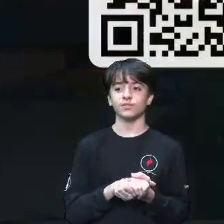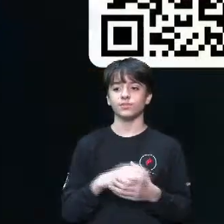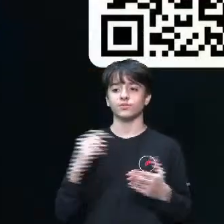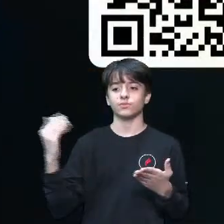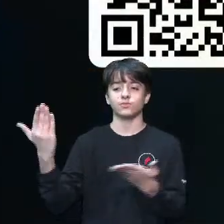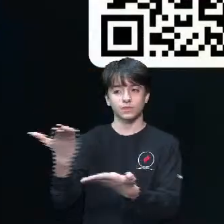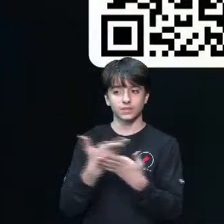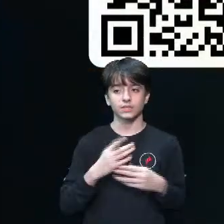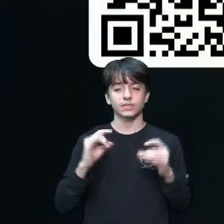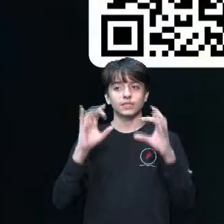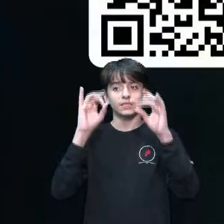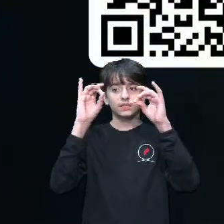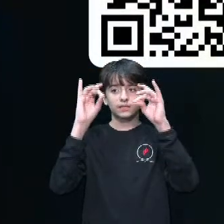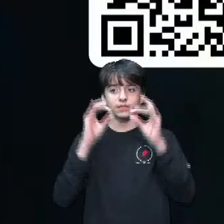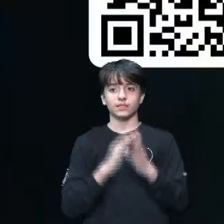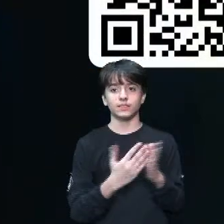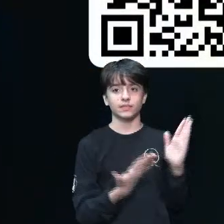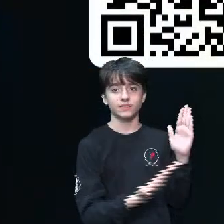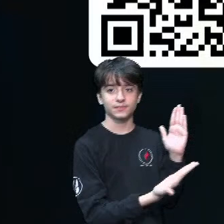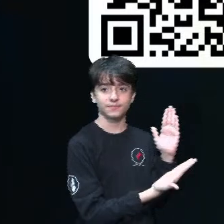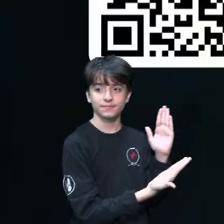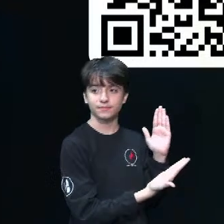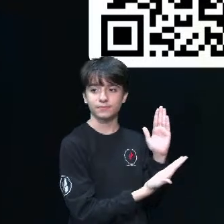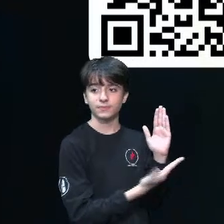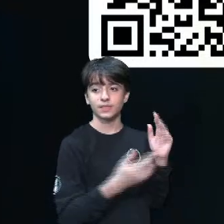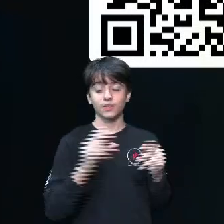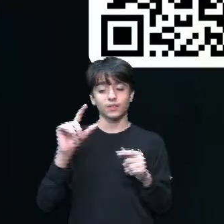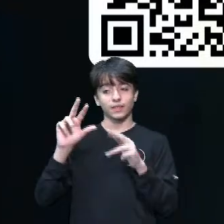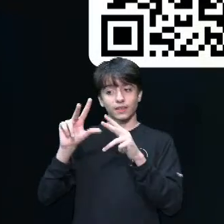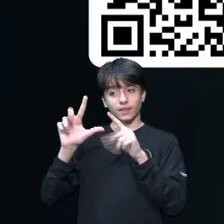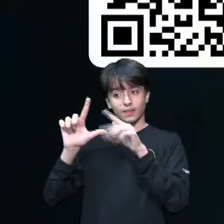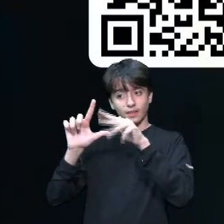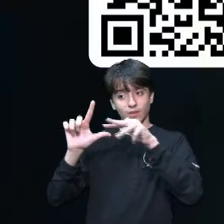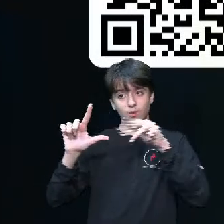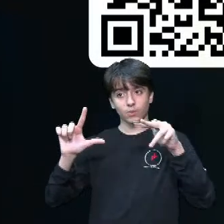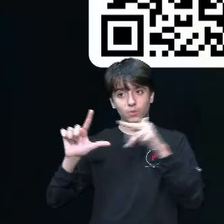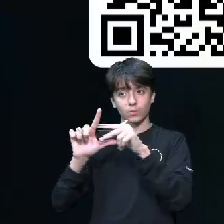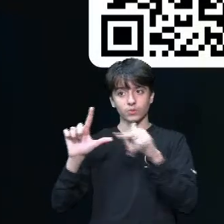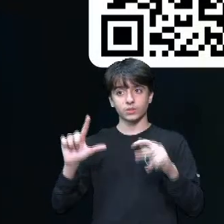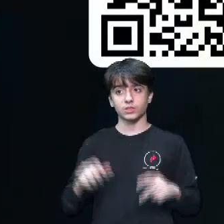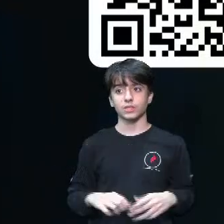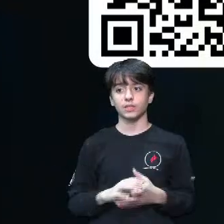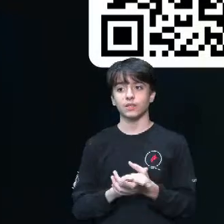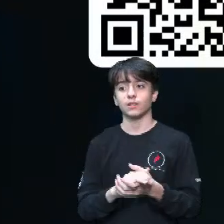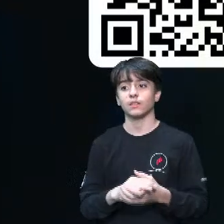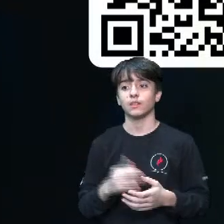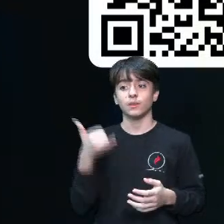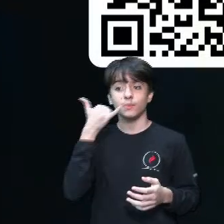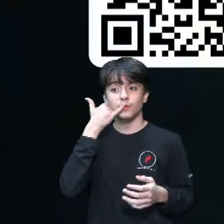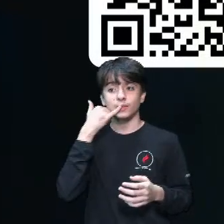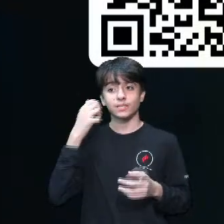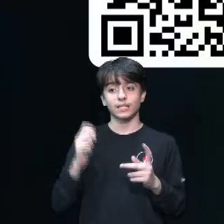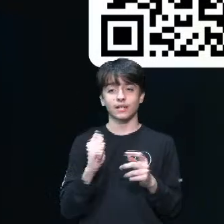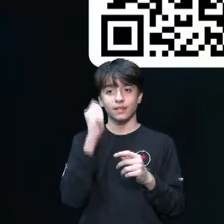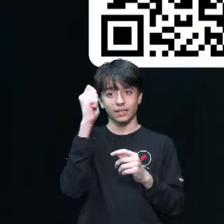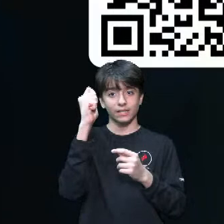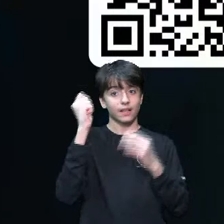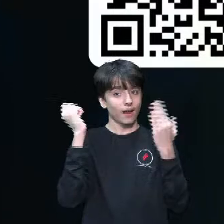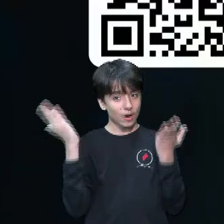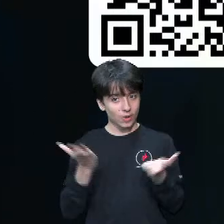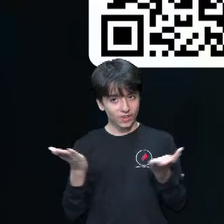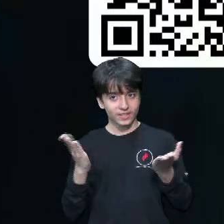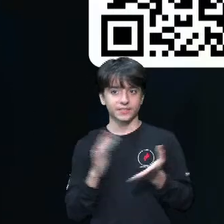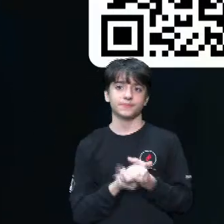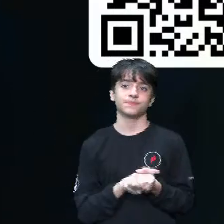tela. Tem um QR Code. Você pode pegar seu telefone agora, se você quiser. Eu vou liberar aqui para você. Você que quer pegar